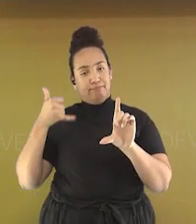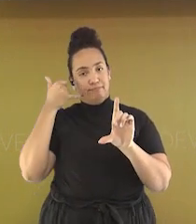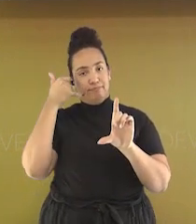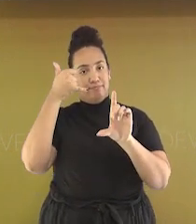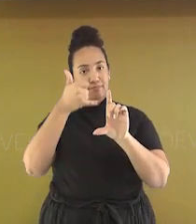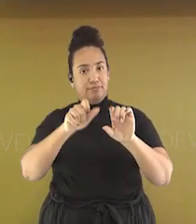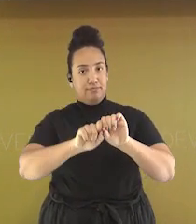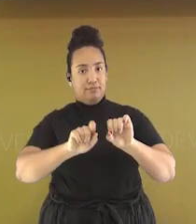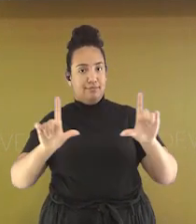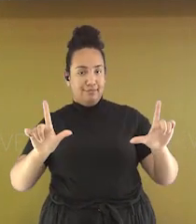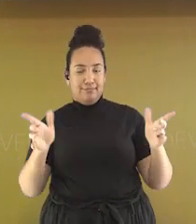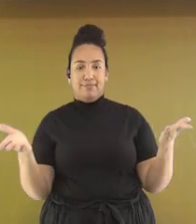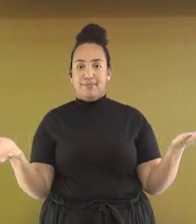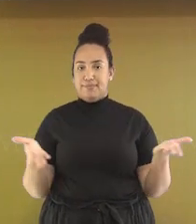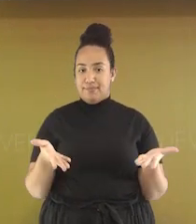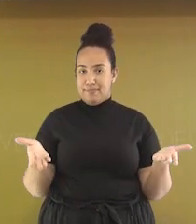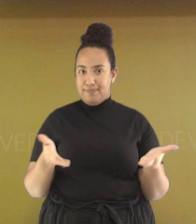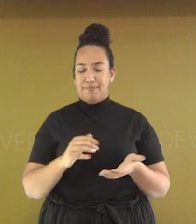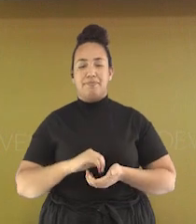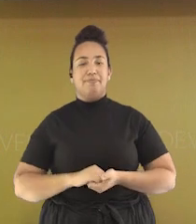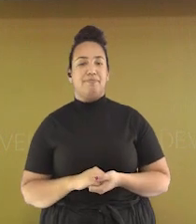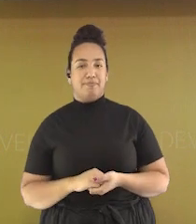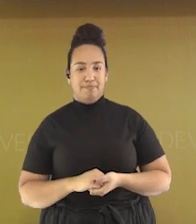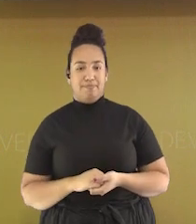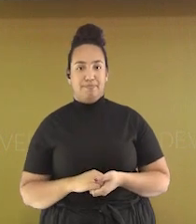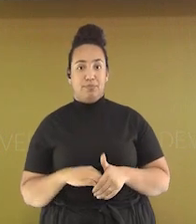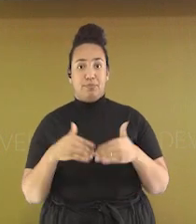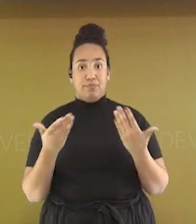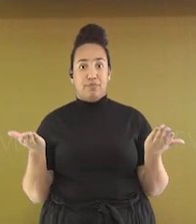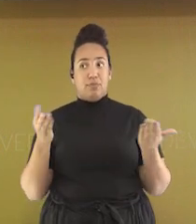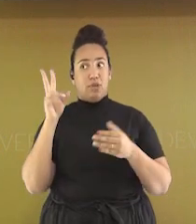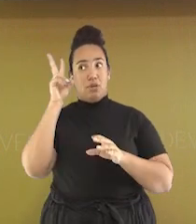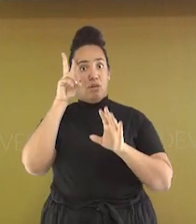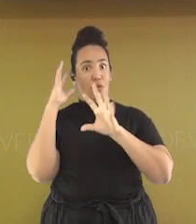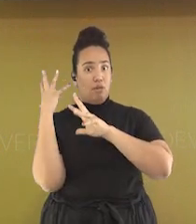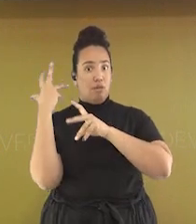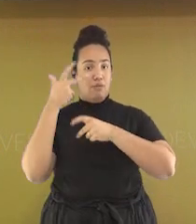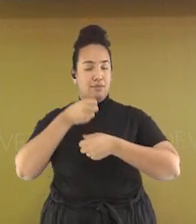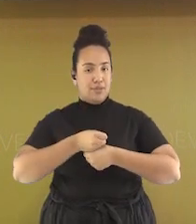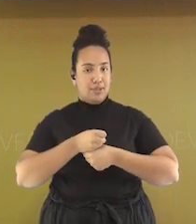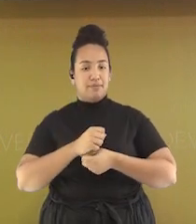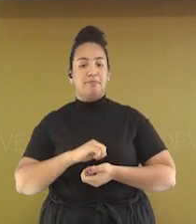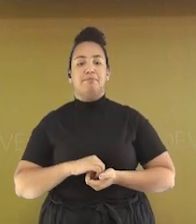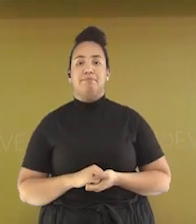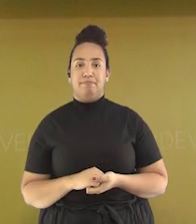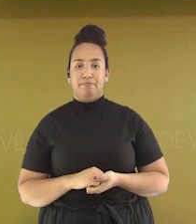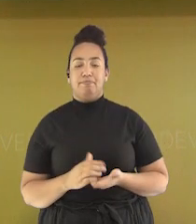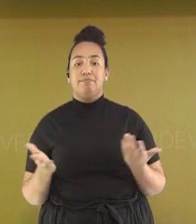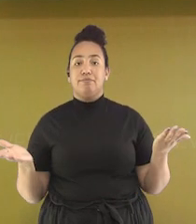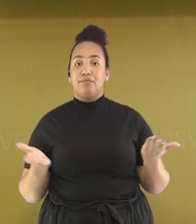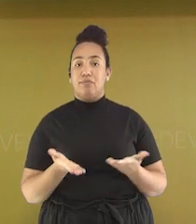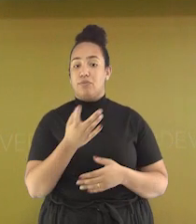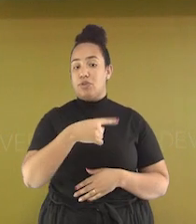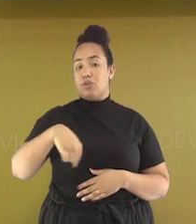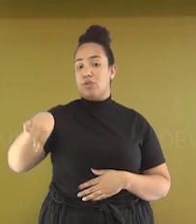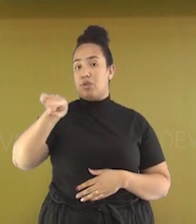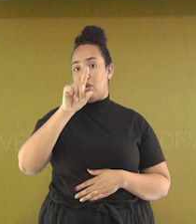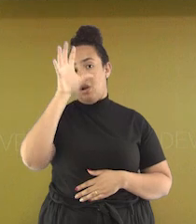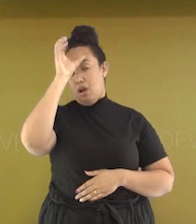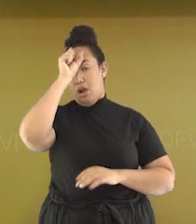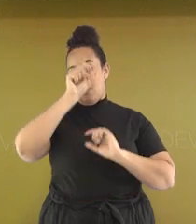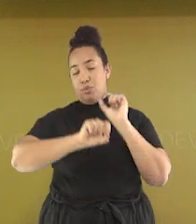que aparece aí na sua tela e marque a sua presença. Legal? Vamos relembrar o que aprendemos hoje?